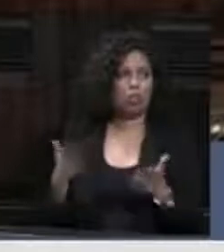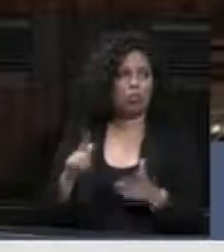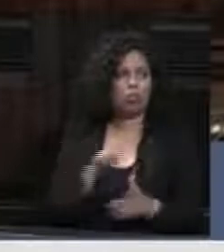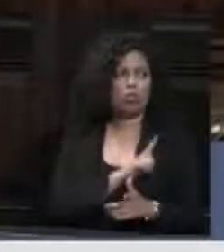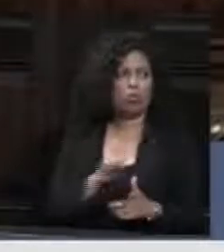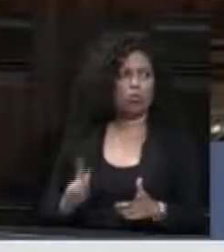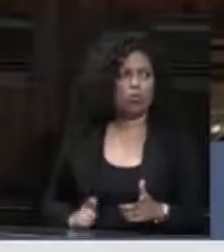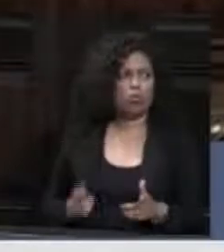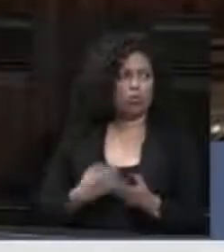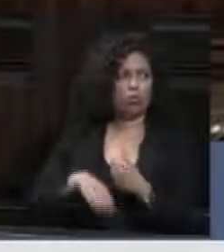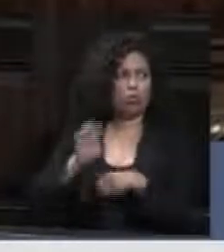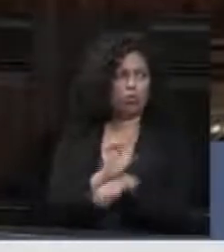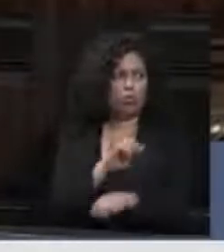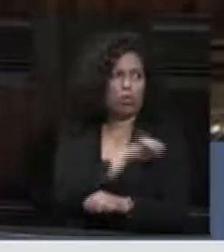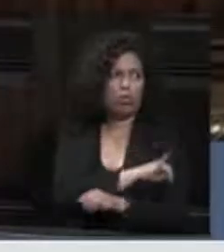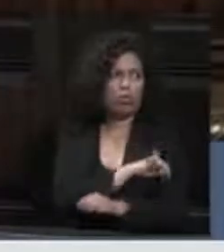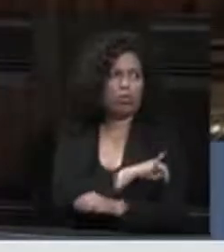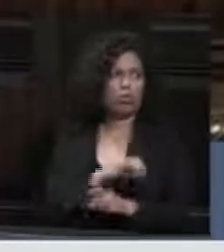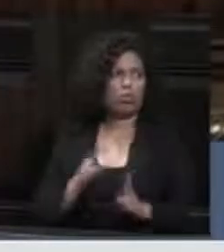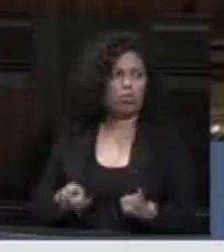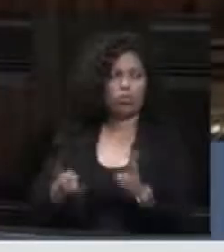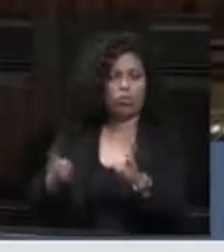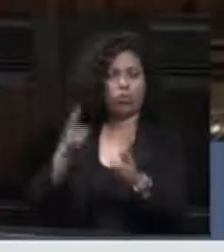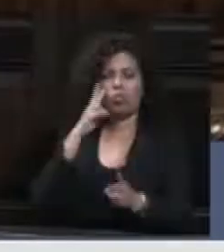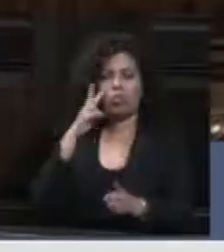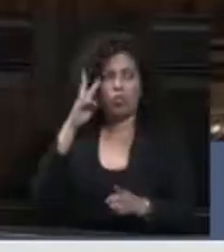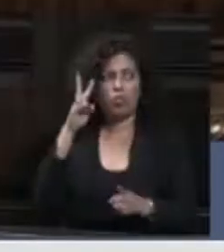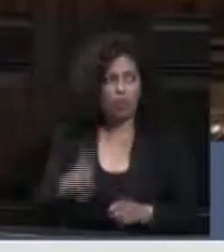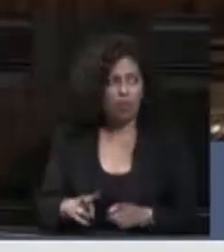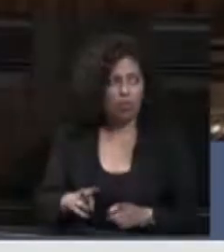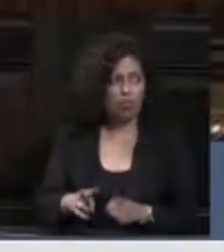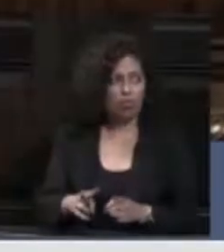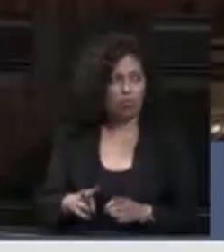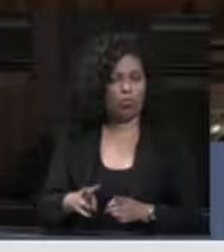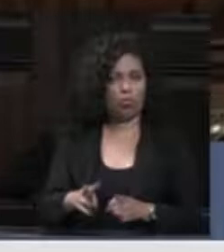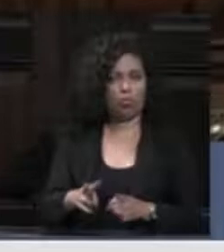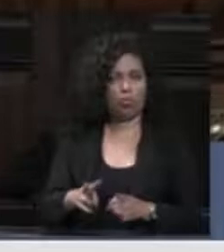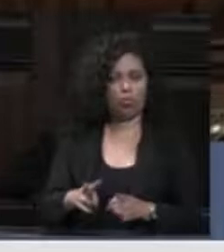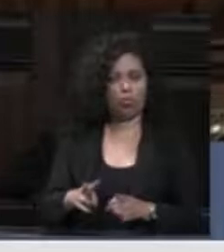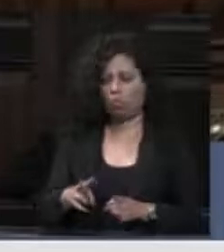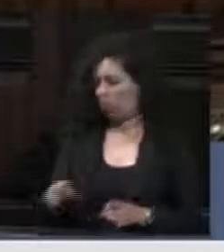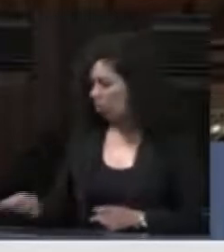Estado complete o processo de transferência. Vejam, não se trata de transferir